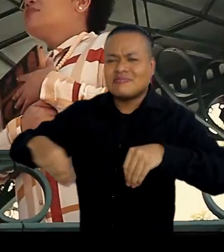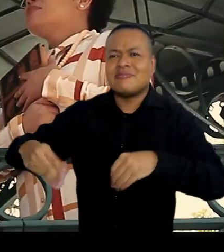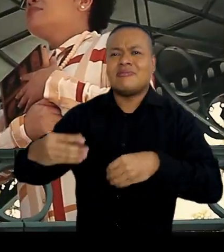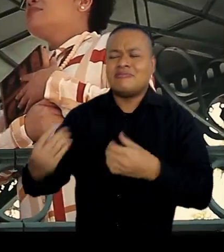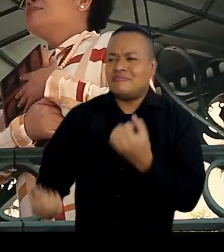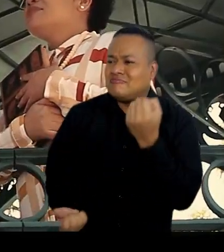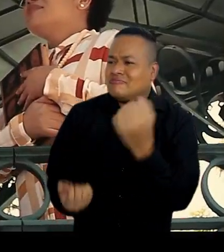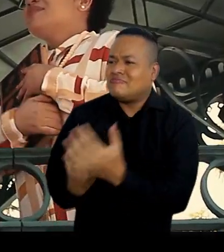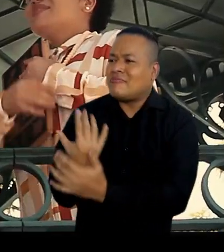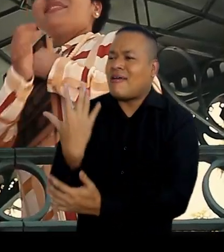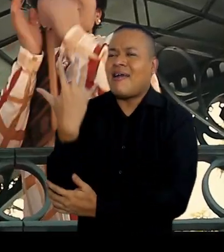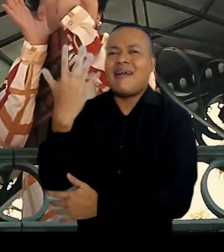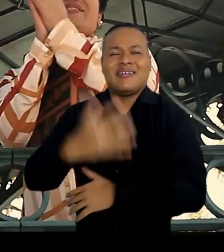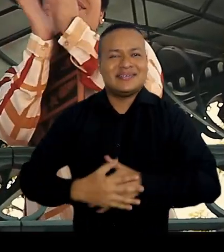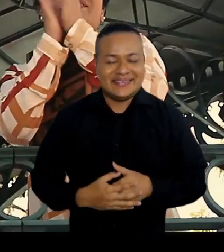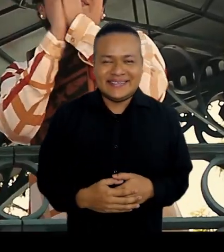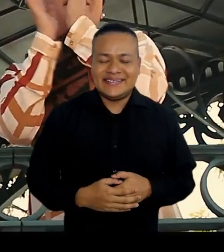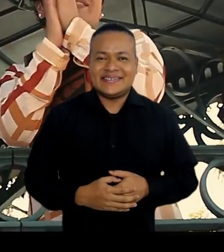do chão.